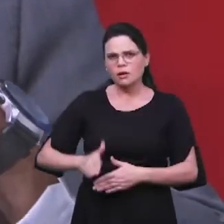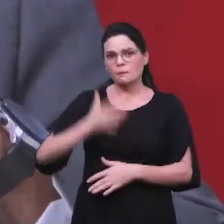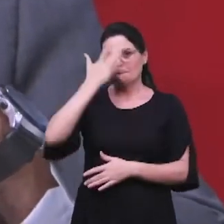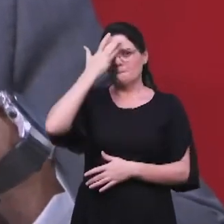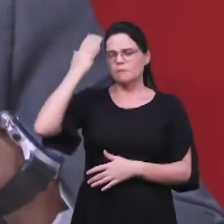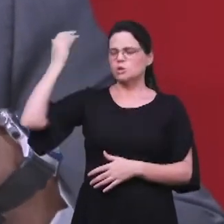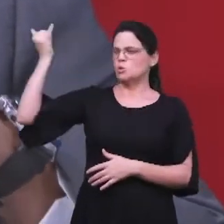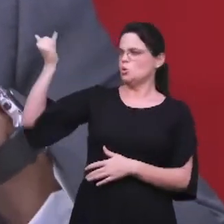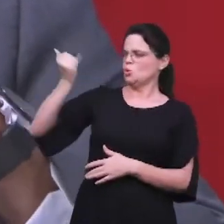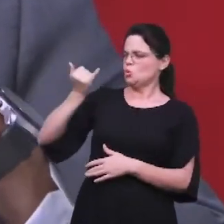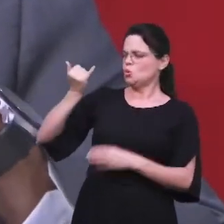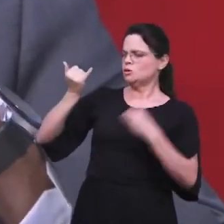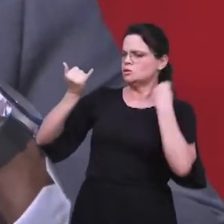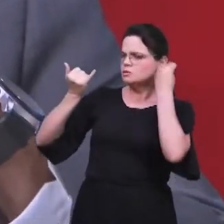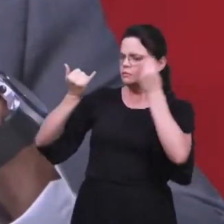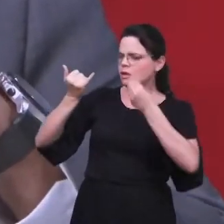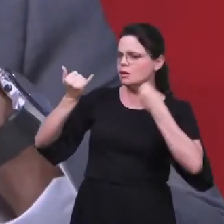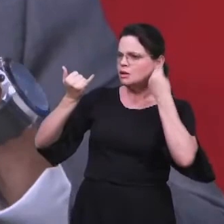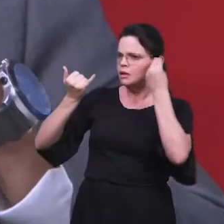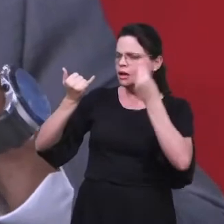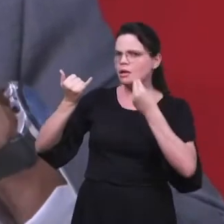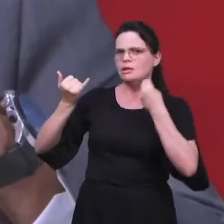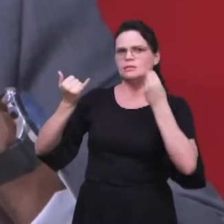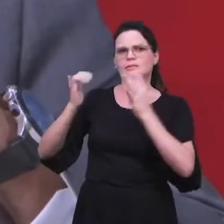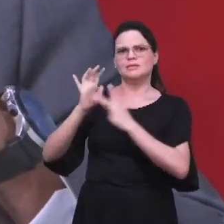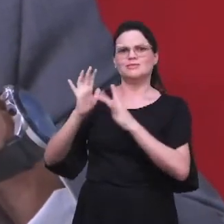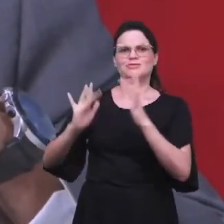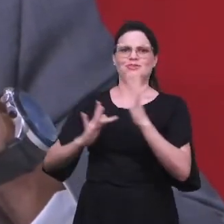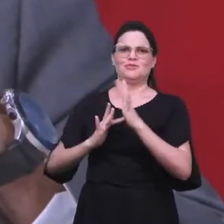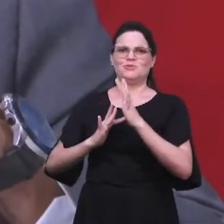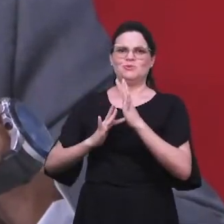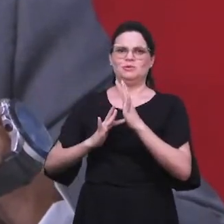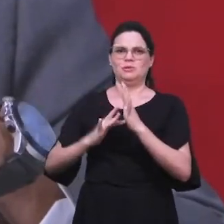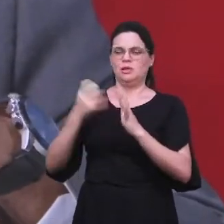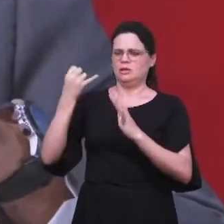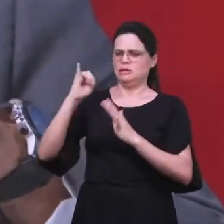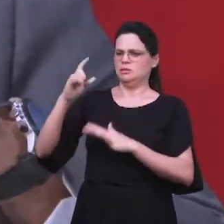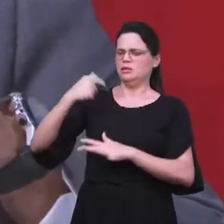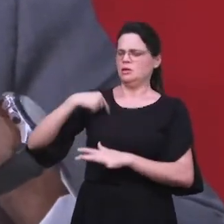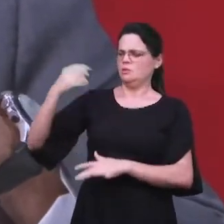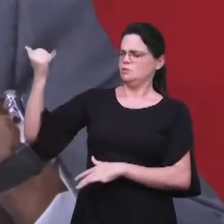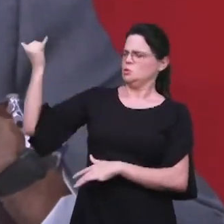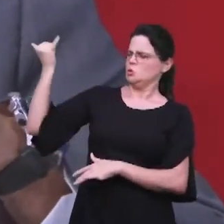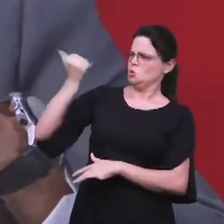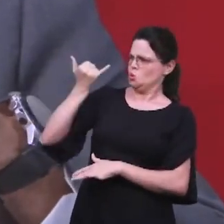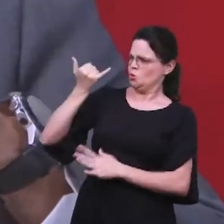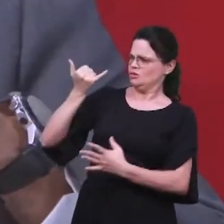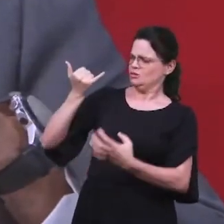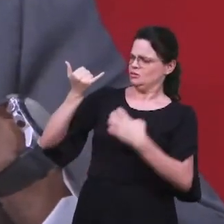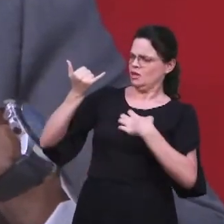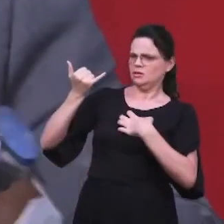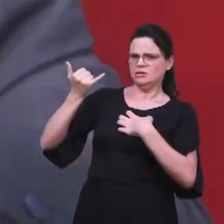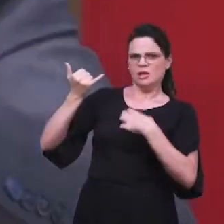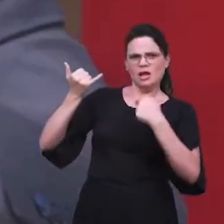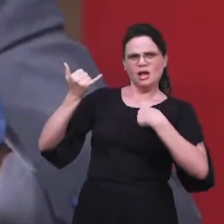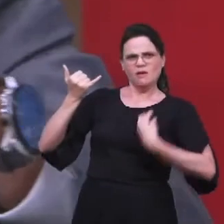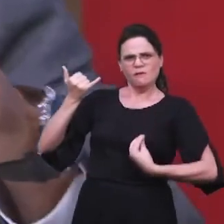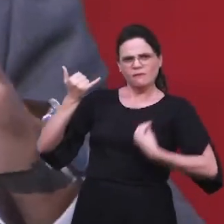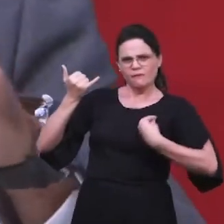Jesus e ouviu a voz. E depois que você ouve essa voz, você não vai viver de história. O evangelho não é